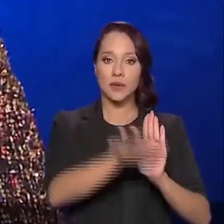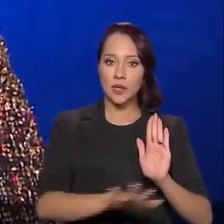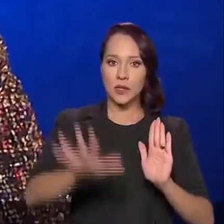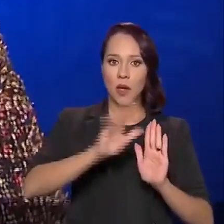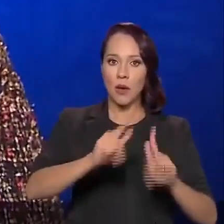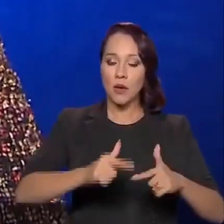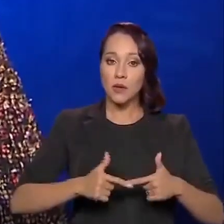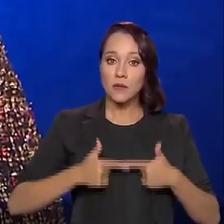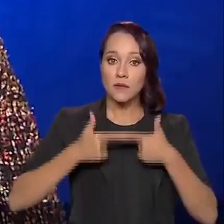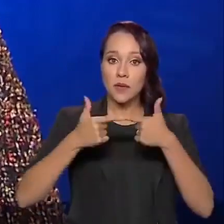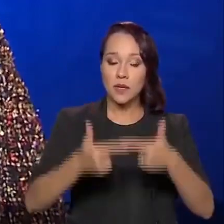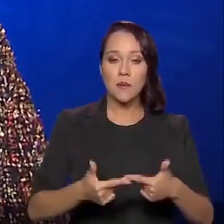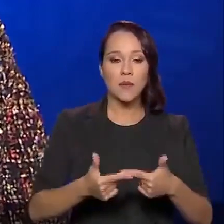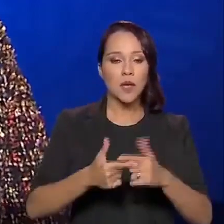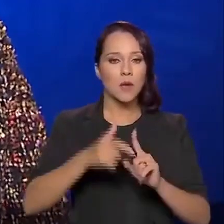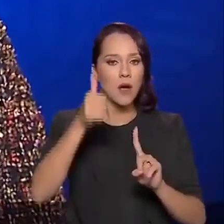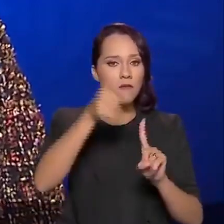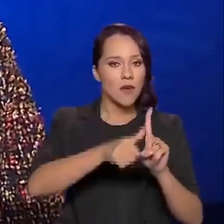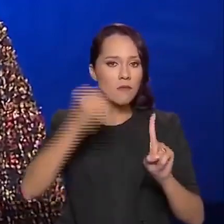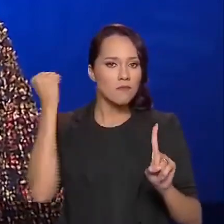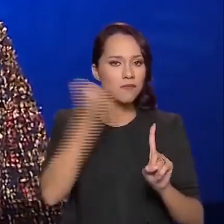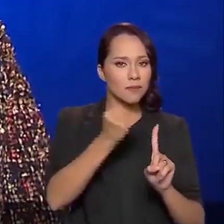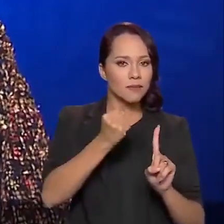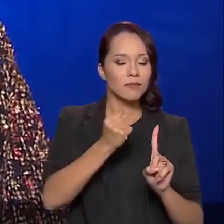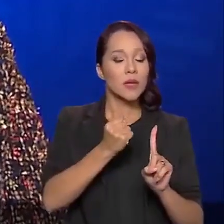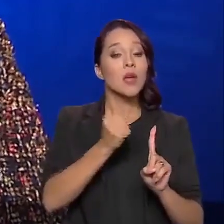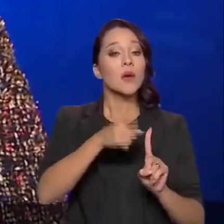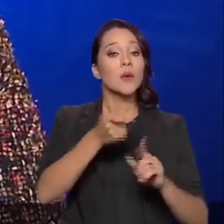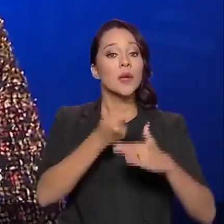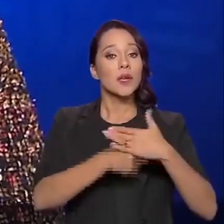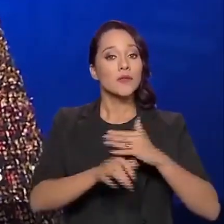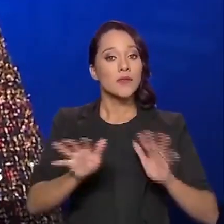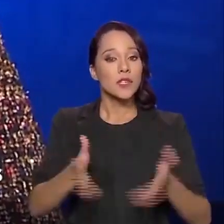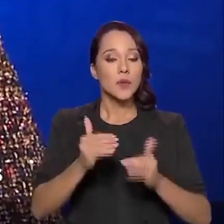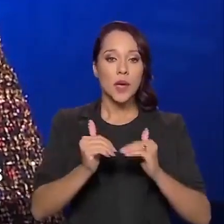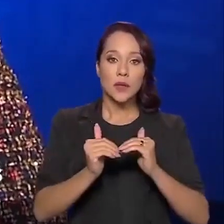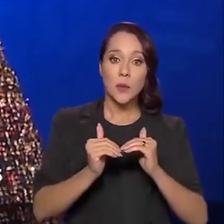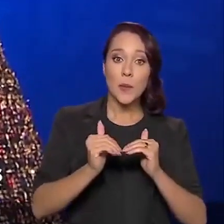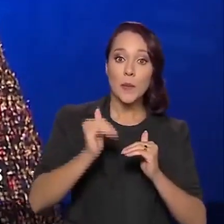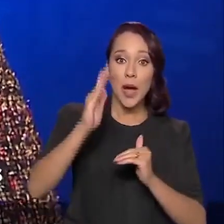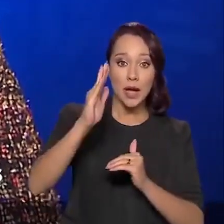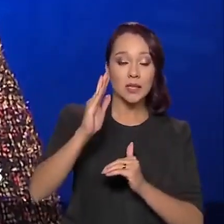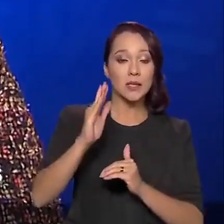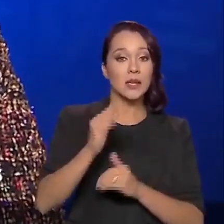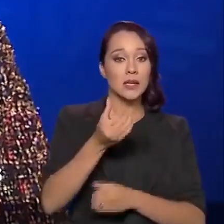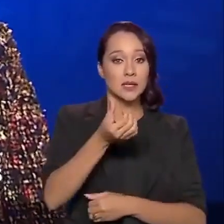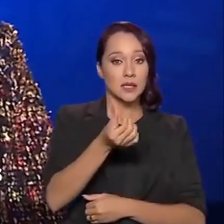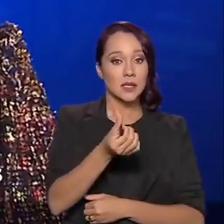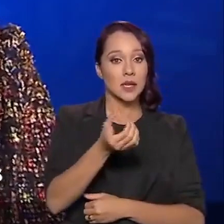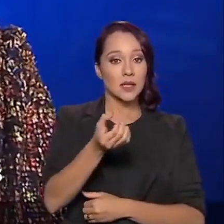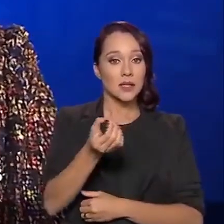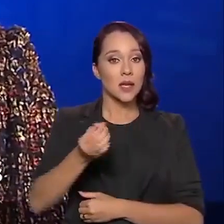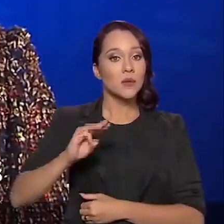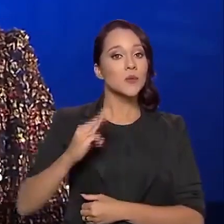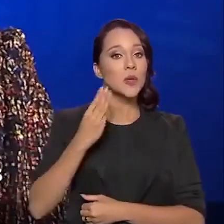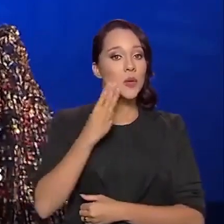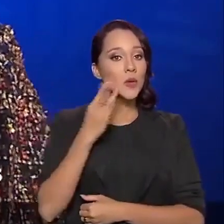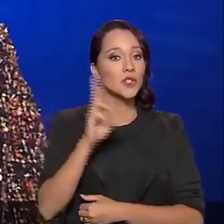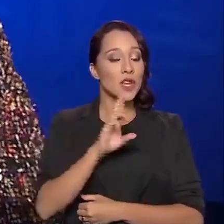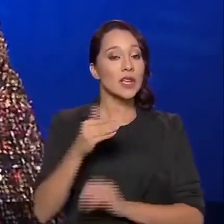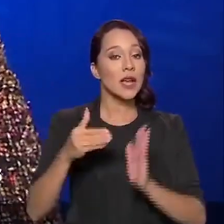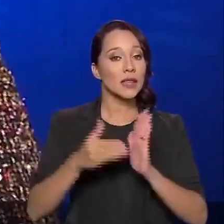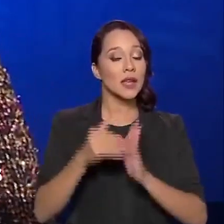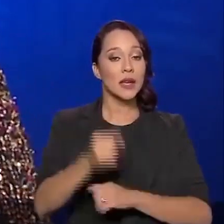Plano Nacional de Enfrentamento ao Feminicídio, com investimentos superiores a 600 milhões de